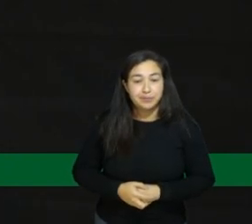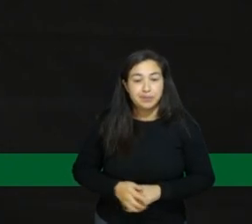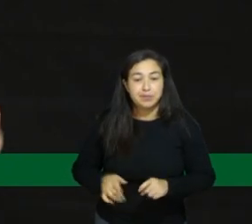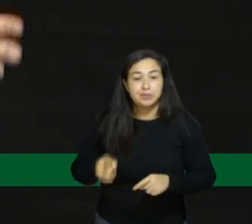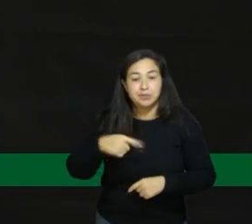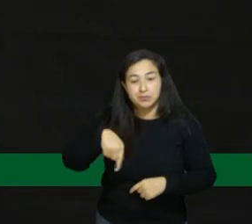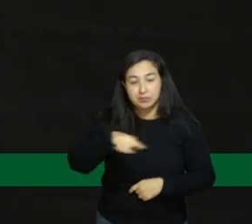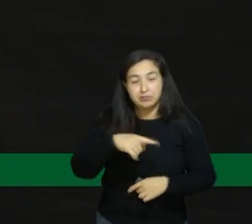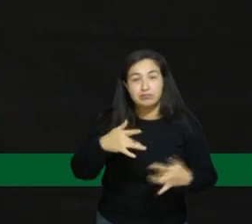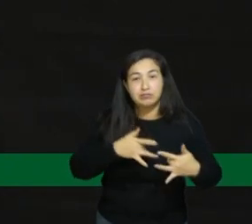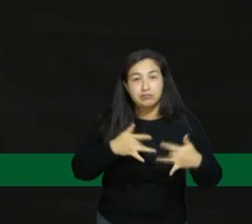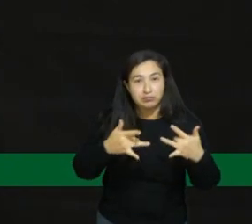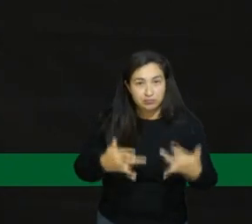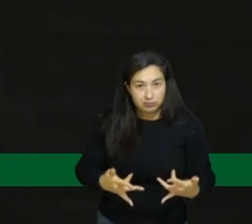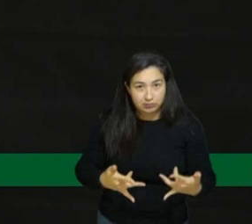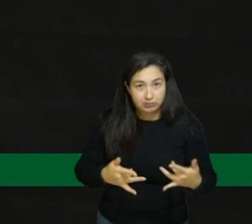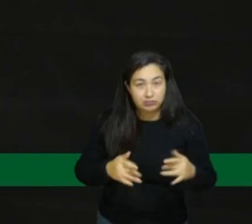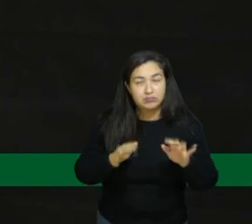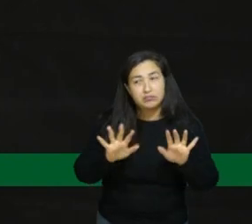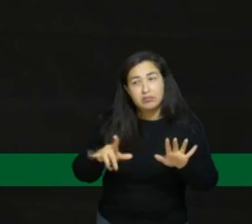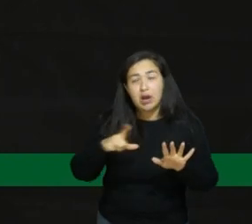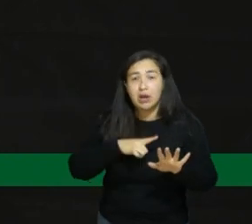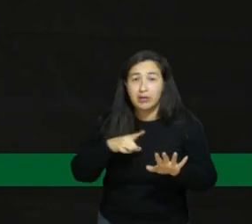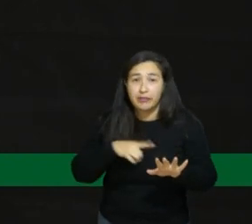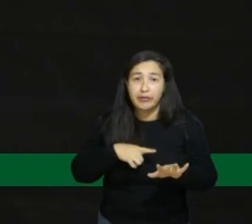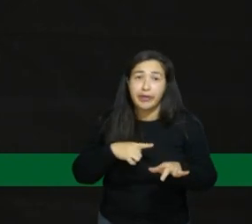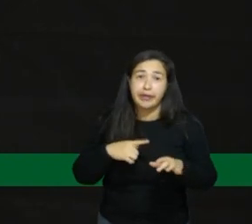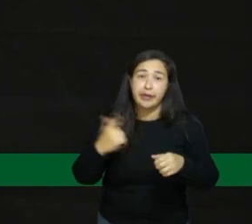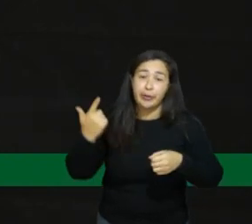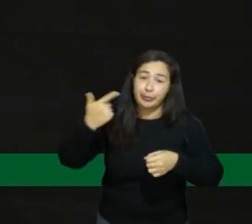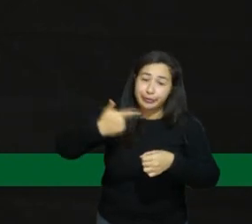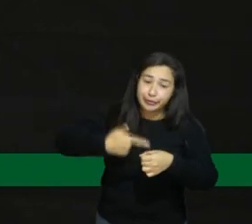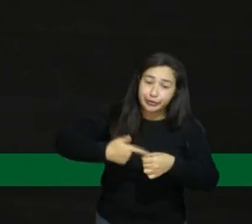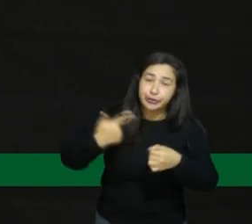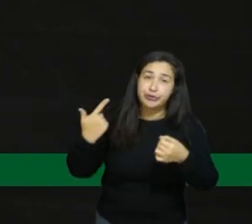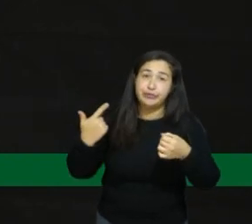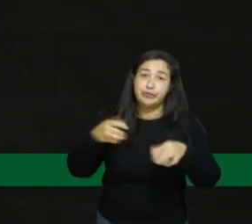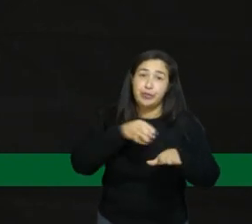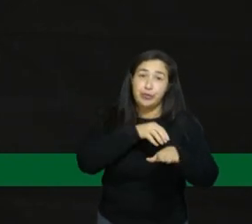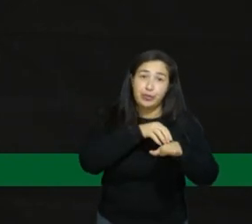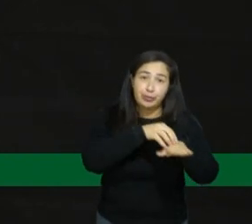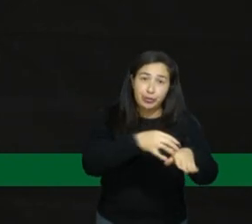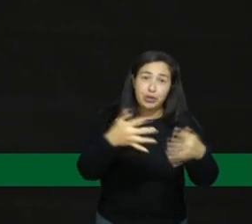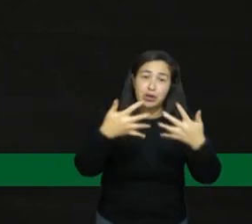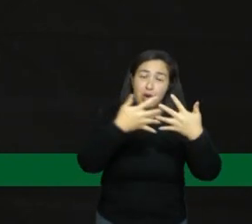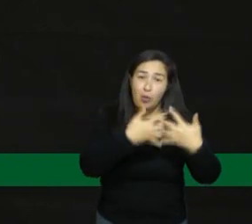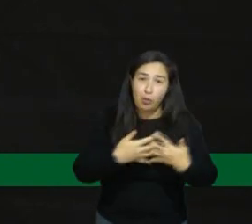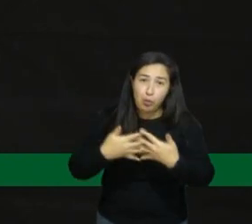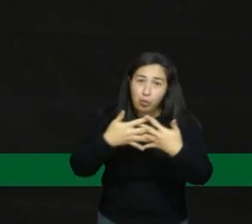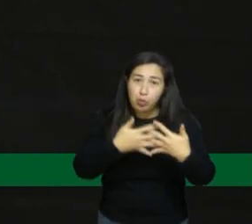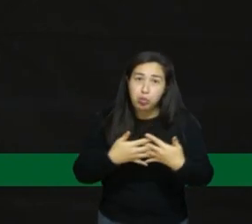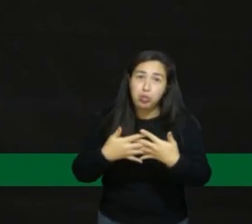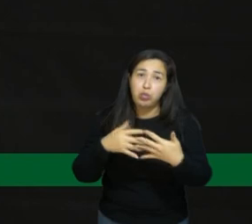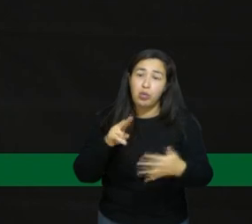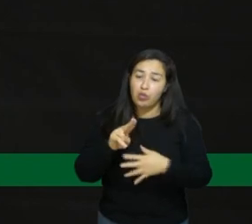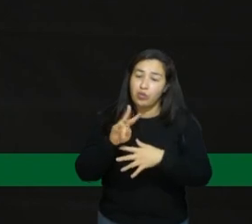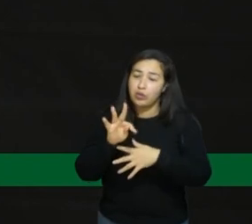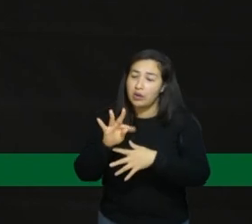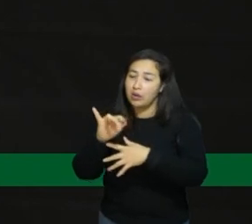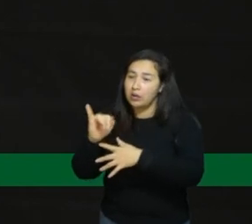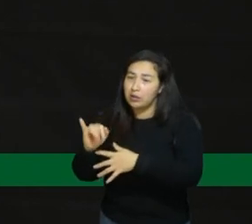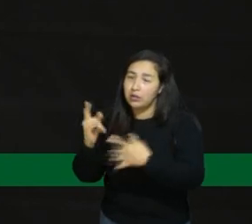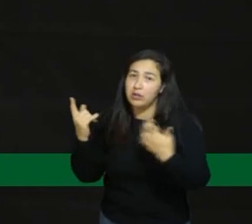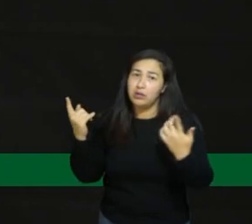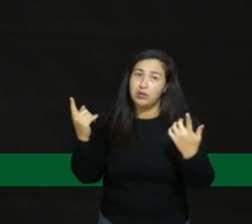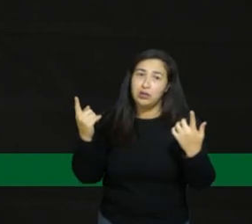sem dúvida, mas o combustível, o caminhão, as ambulâncias, as UCIs, elas requerem muito investimento. Nós